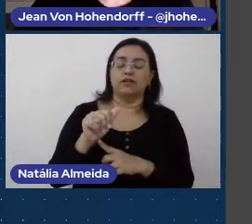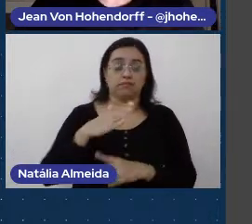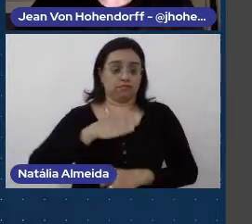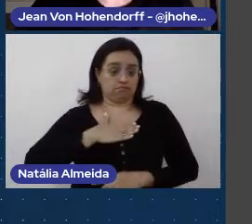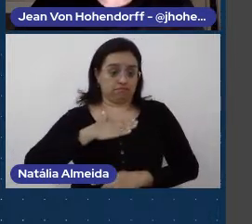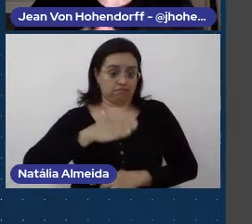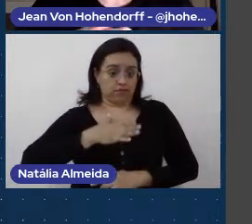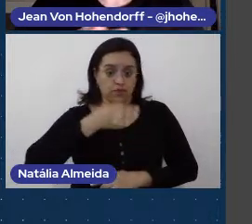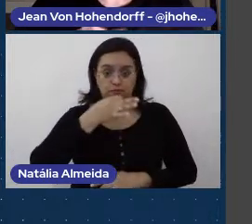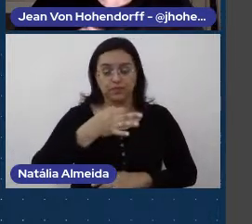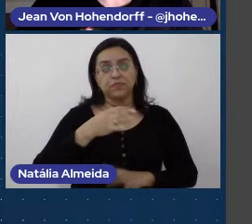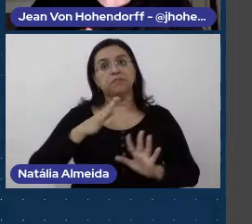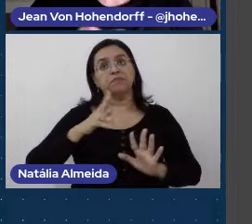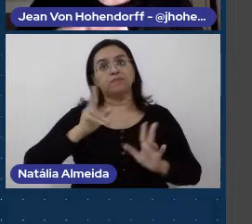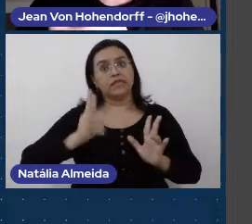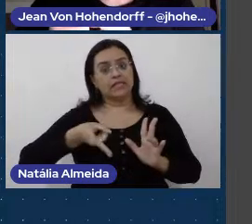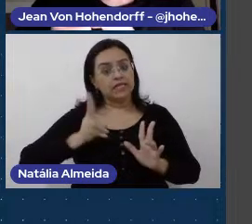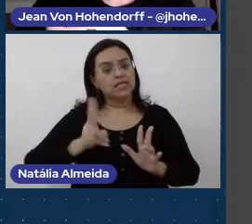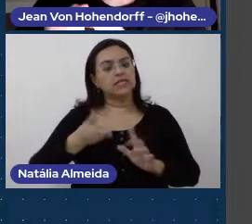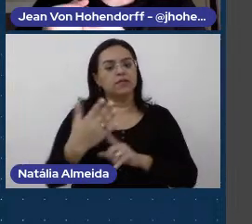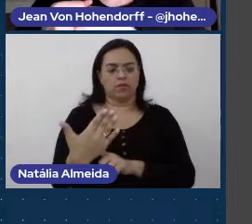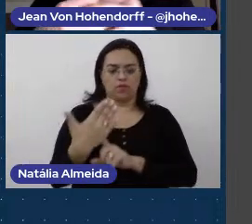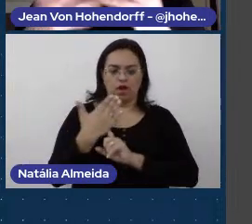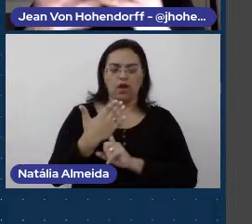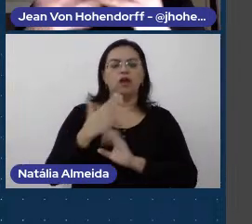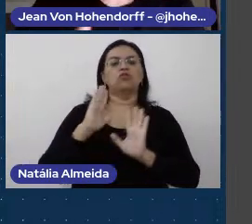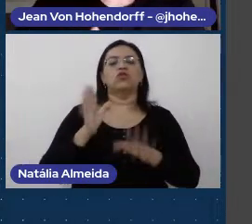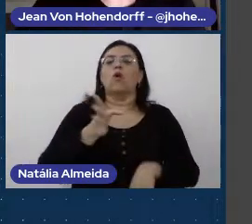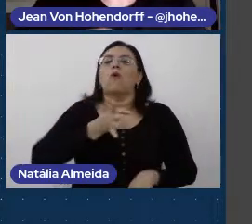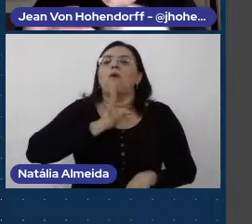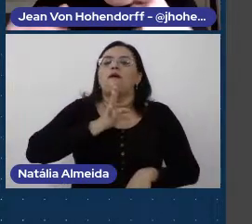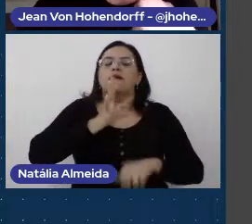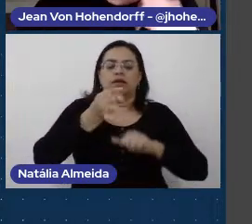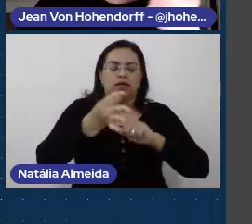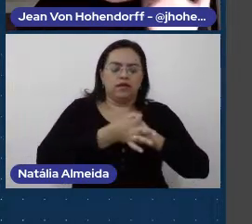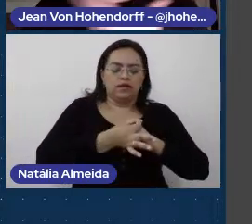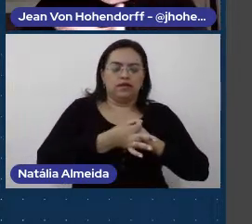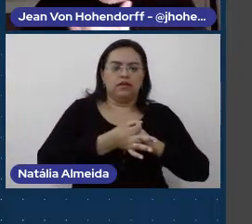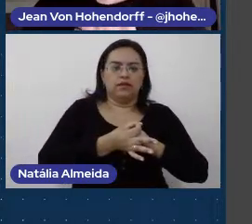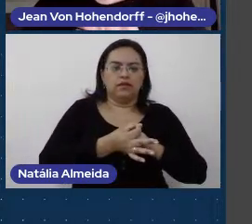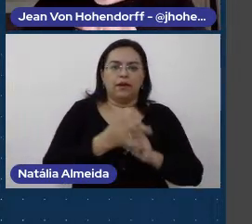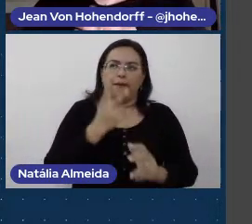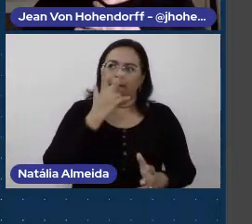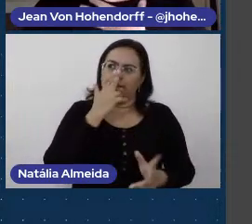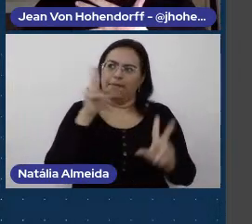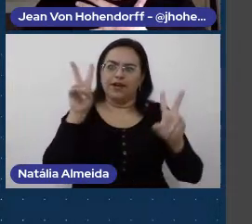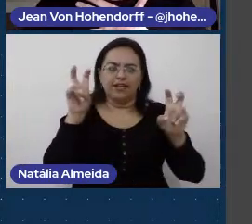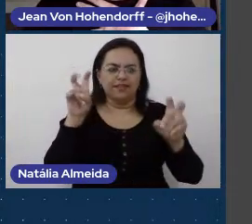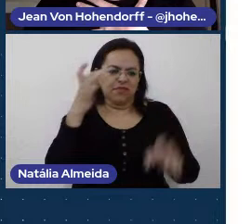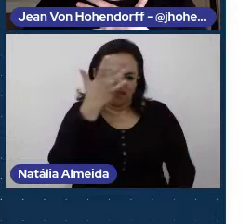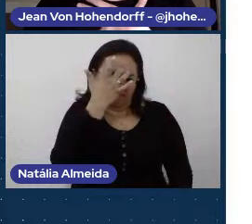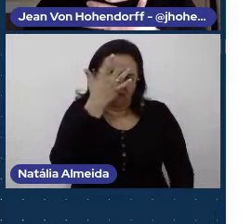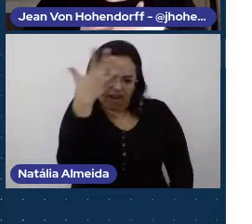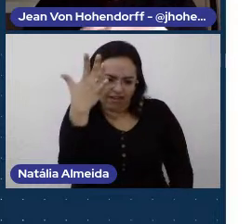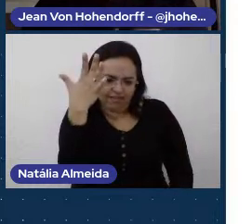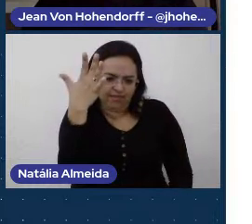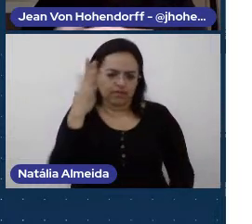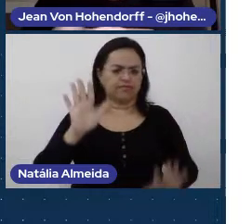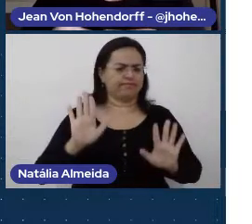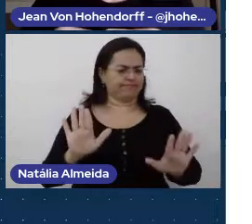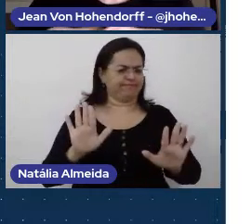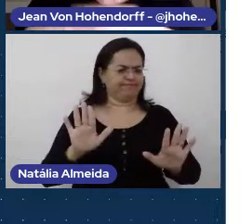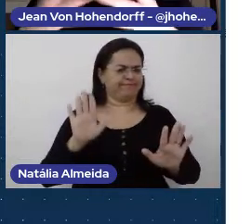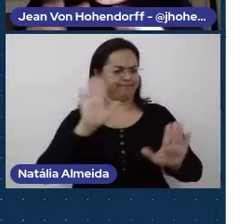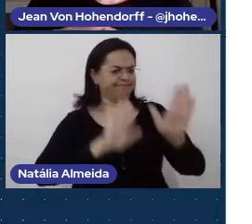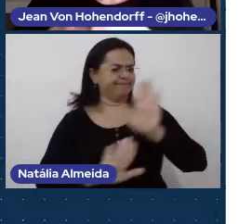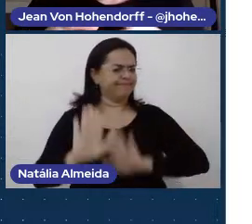foi apresentada já na graduação como um tipo de pesquisa mais fácil. E aí a gente se engana bastante com essa percepção.